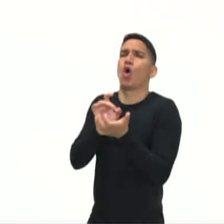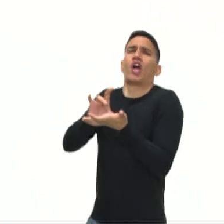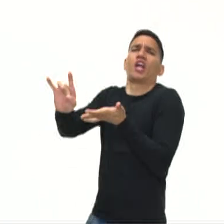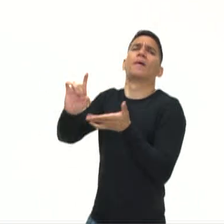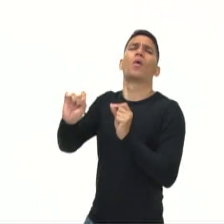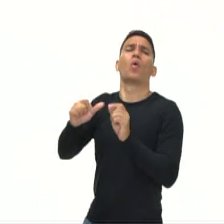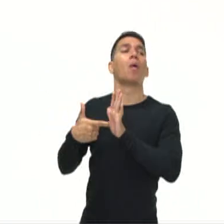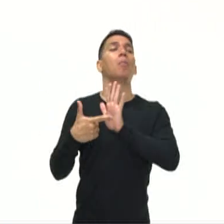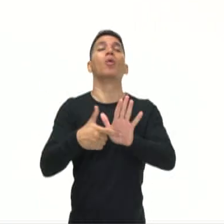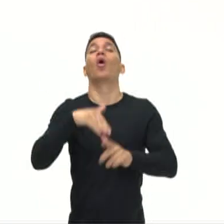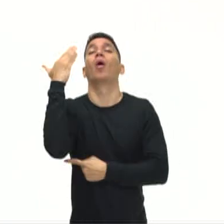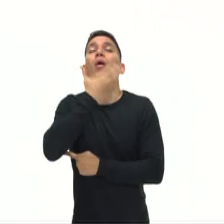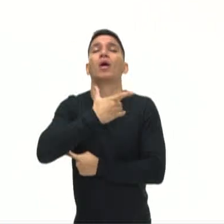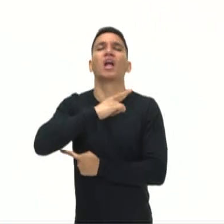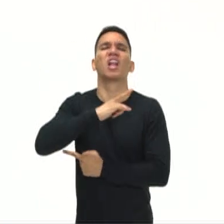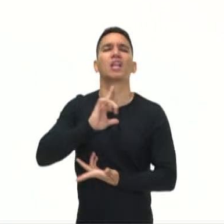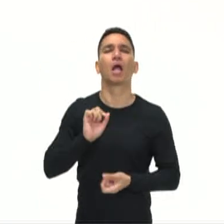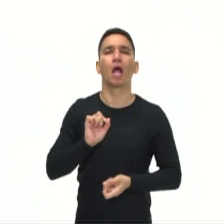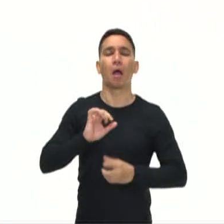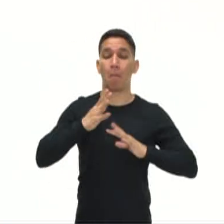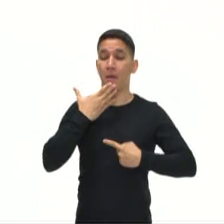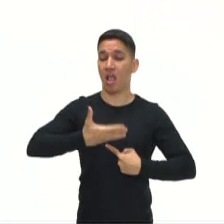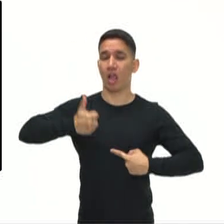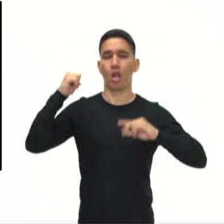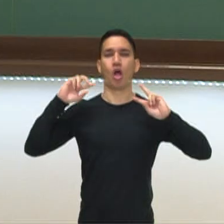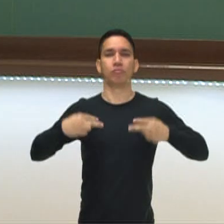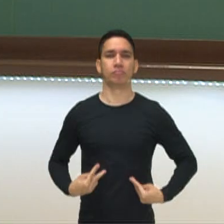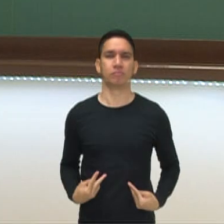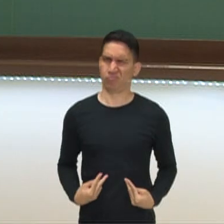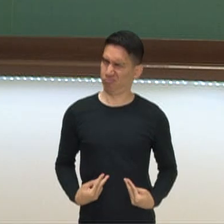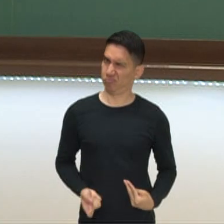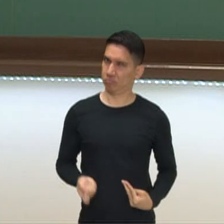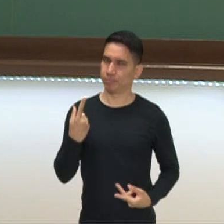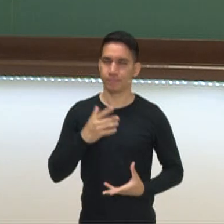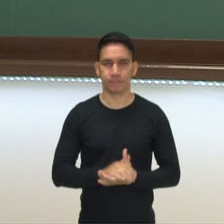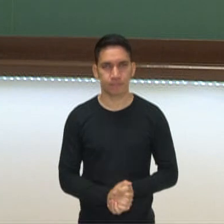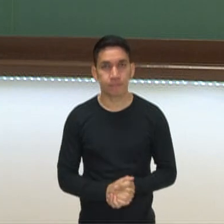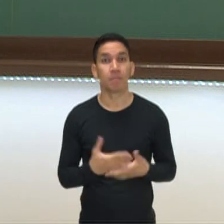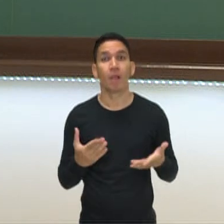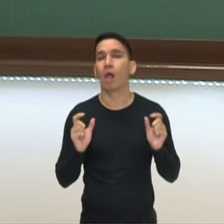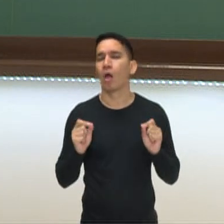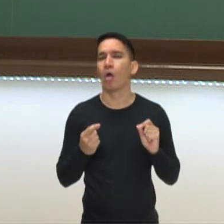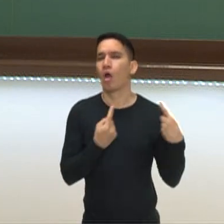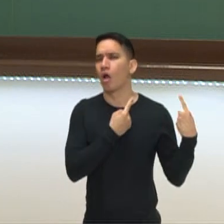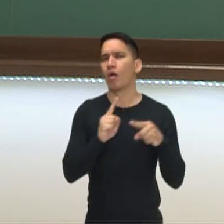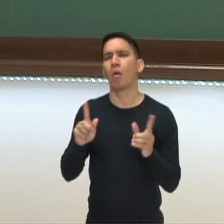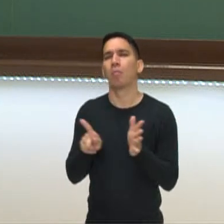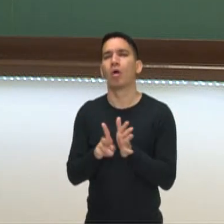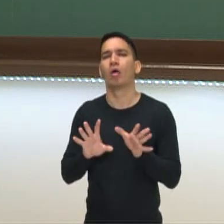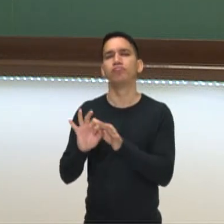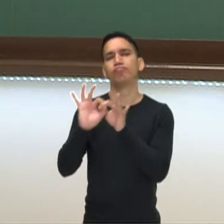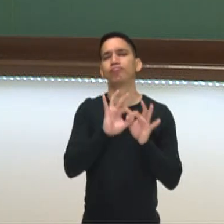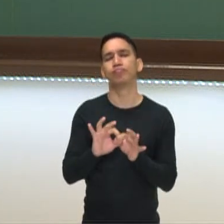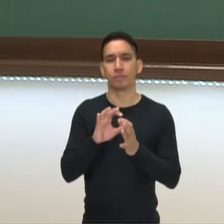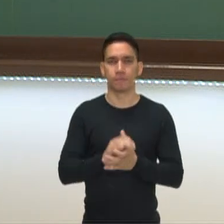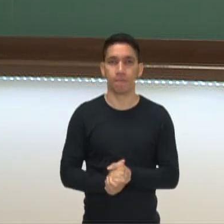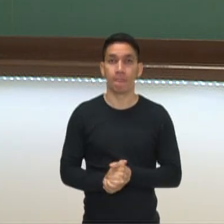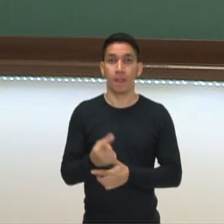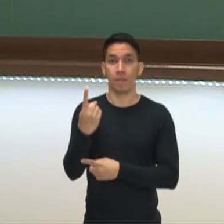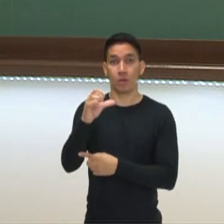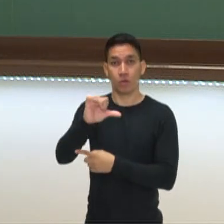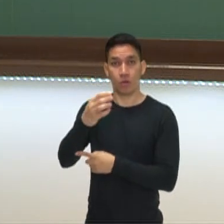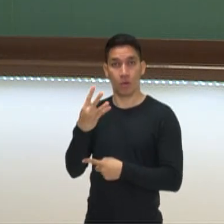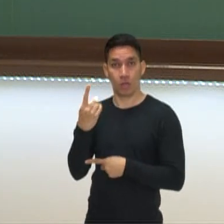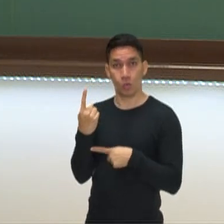demonstrar o que ainda há de melhor na humanidade. Mas vamos aí à ofensiva dos aliados. Em